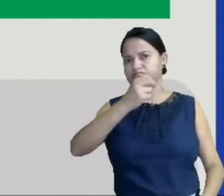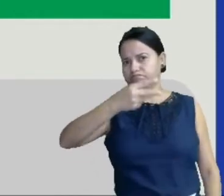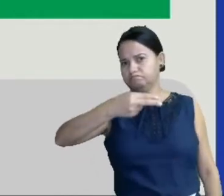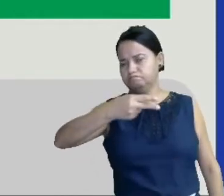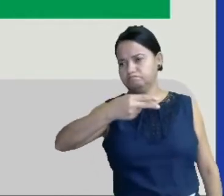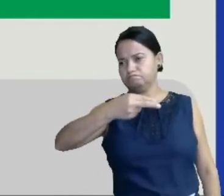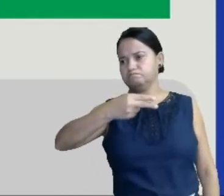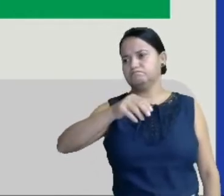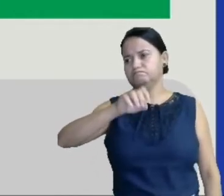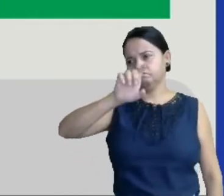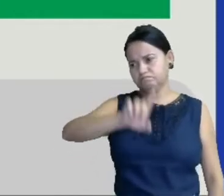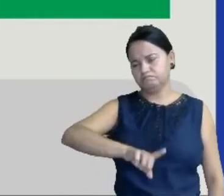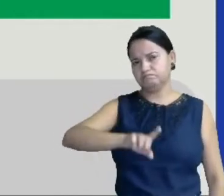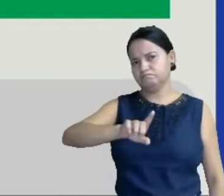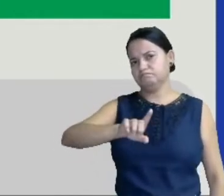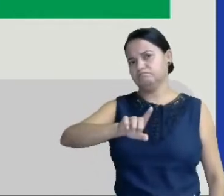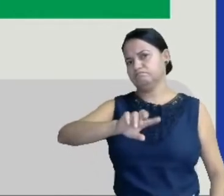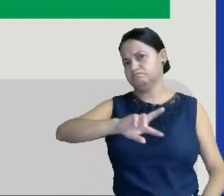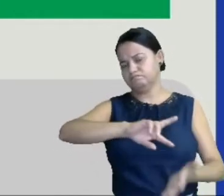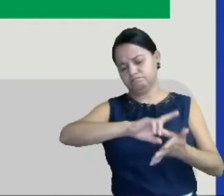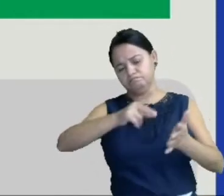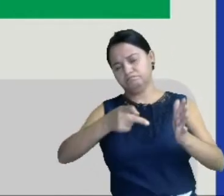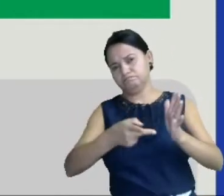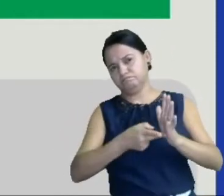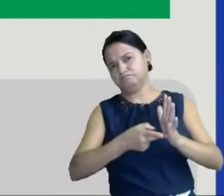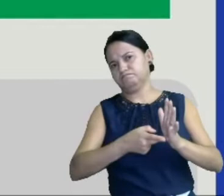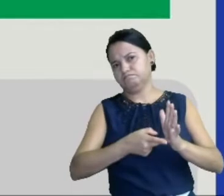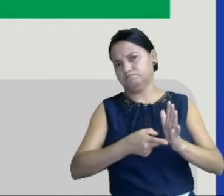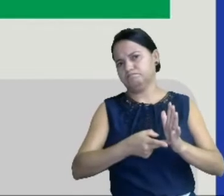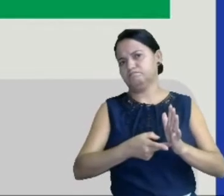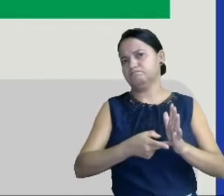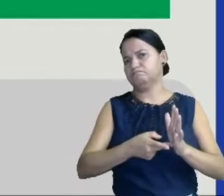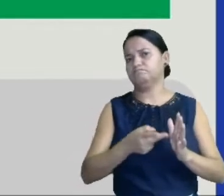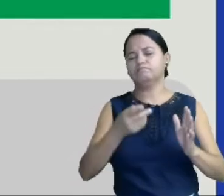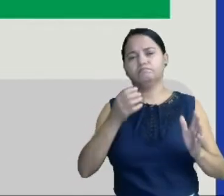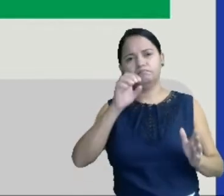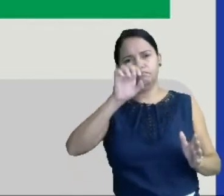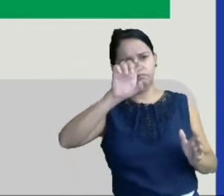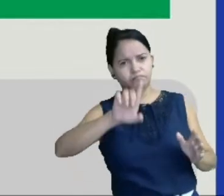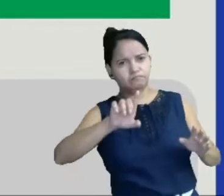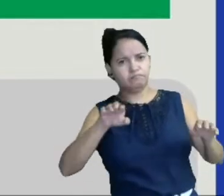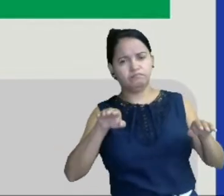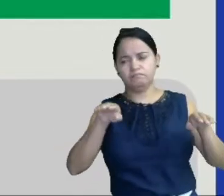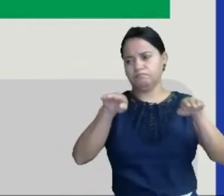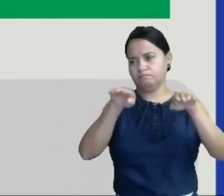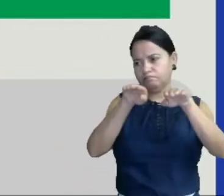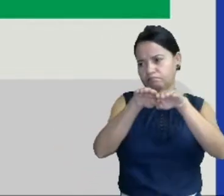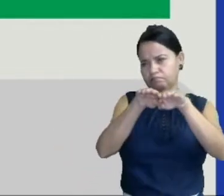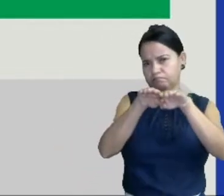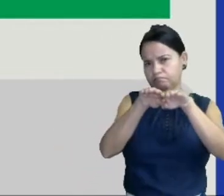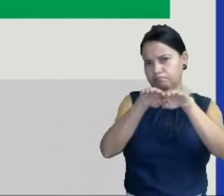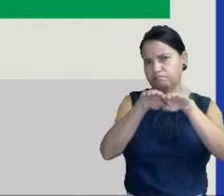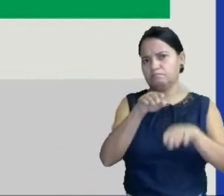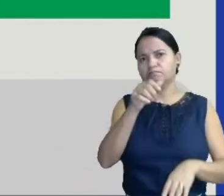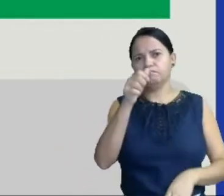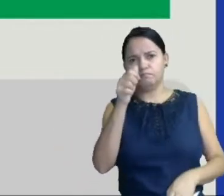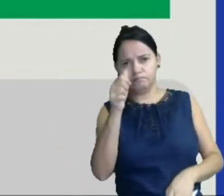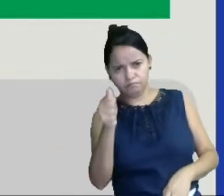Rosário a gente é o seu significado é de é igual a tá